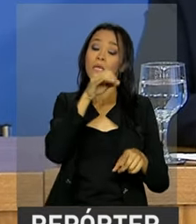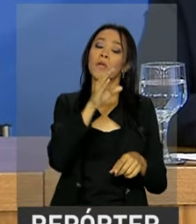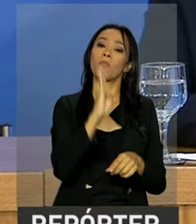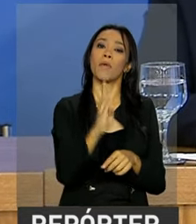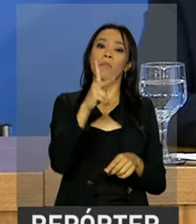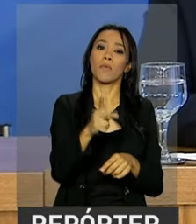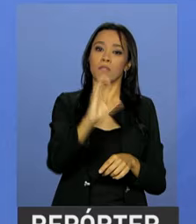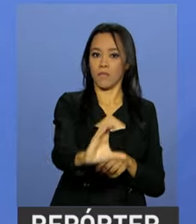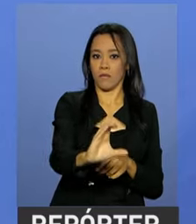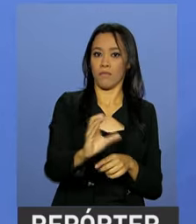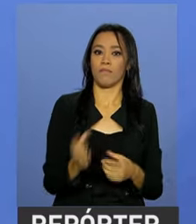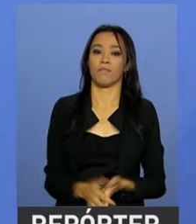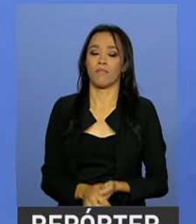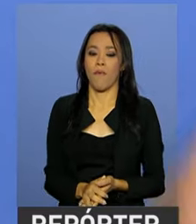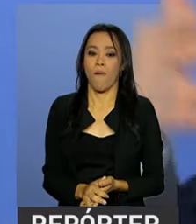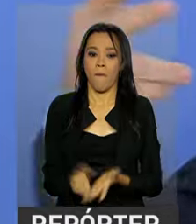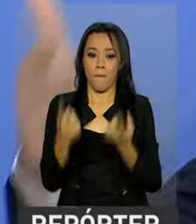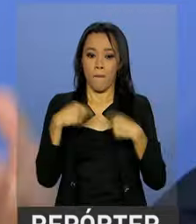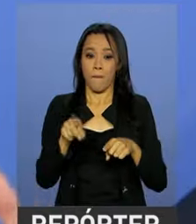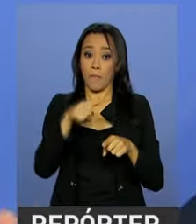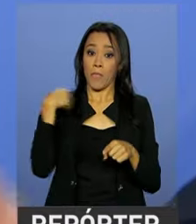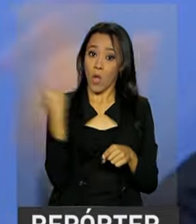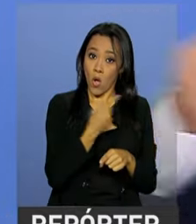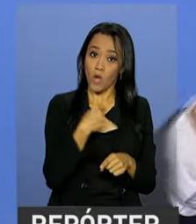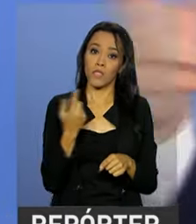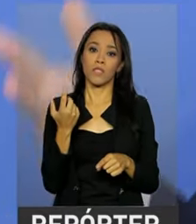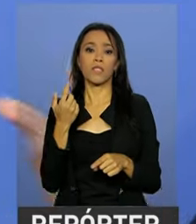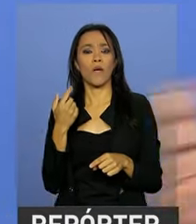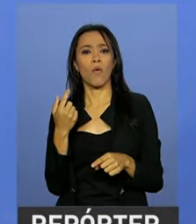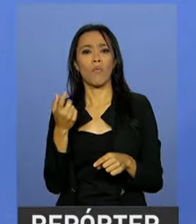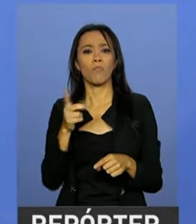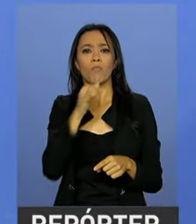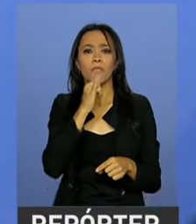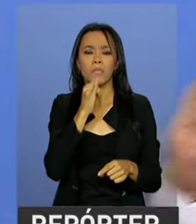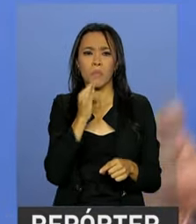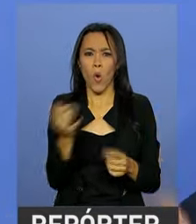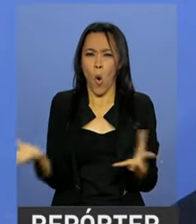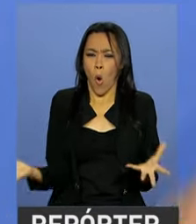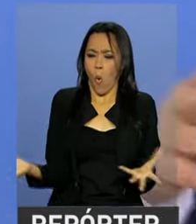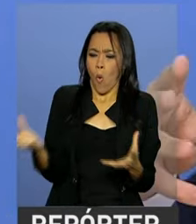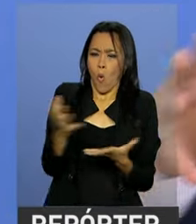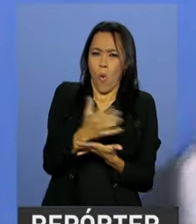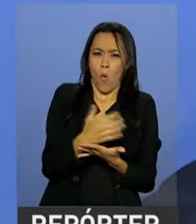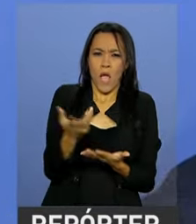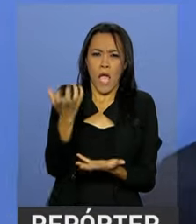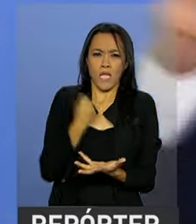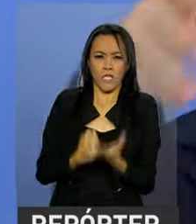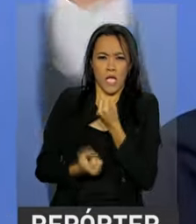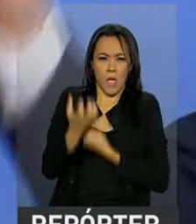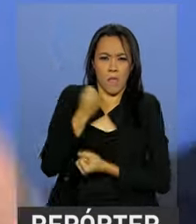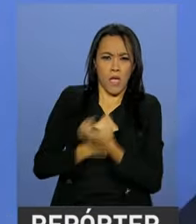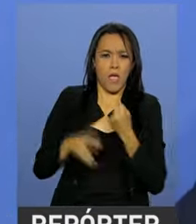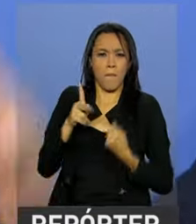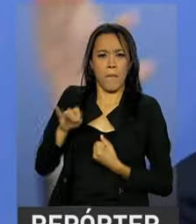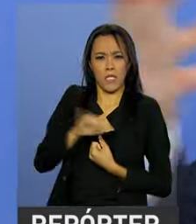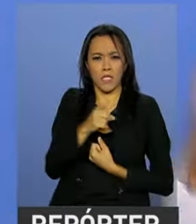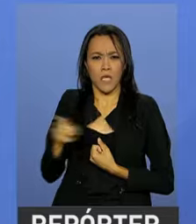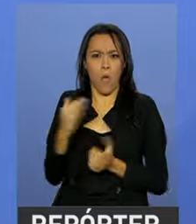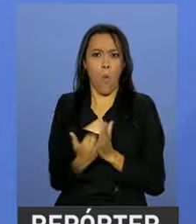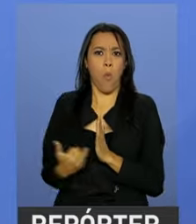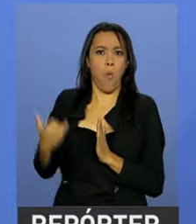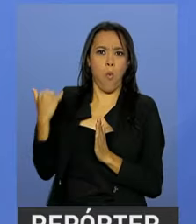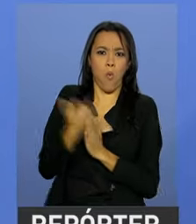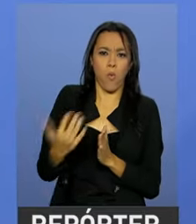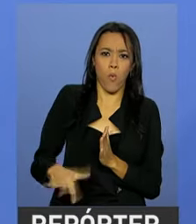o BPC nós estamos avançando na questão do não acúmulo de pensões nós estamos avançando em modificar